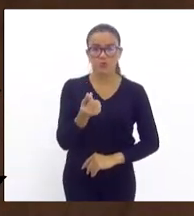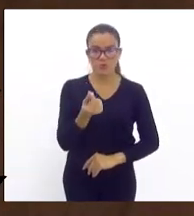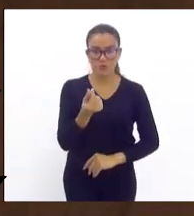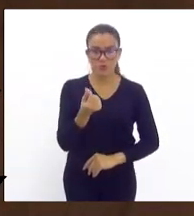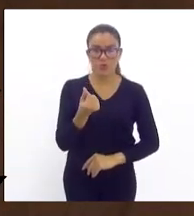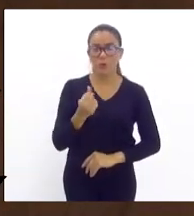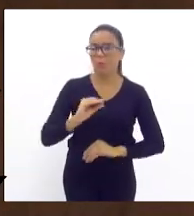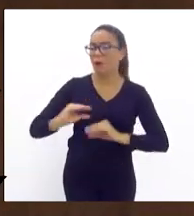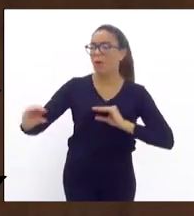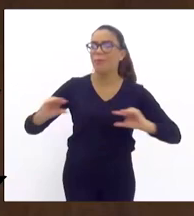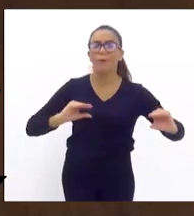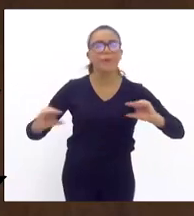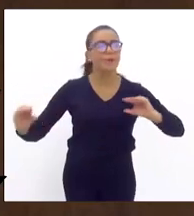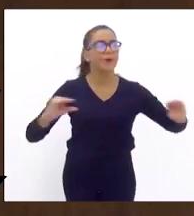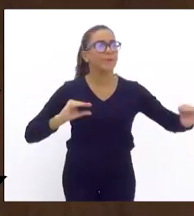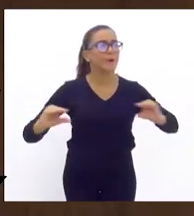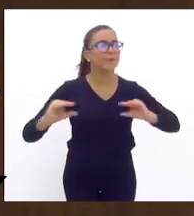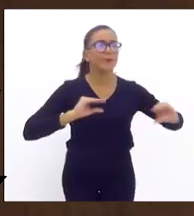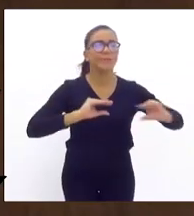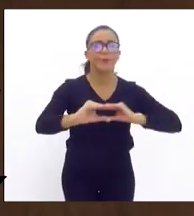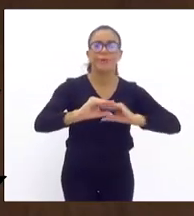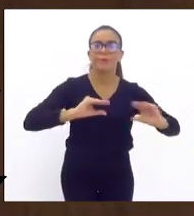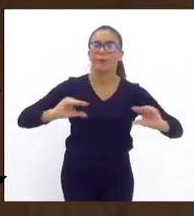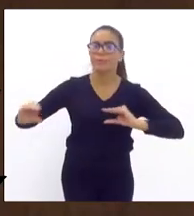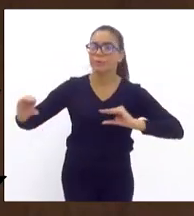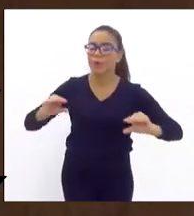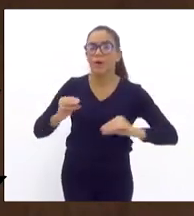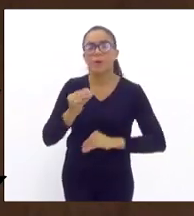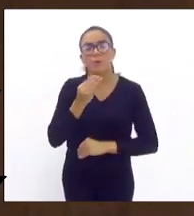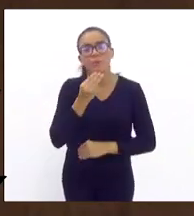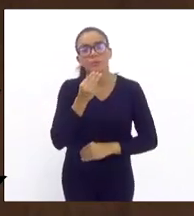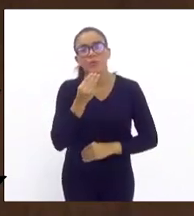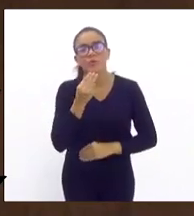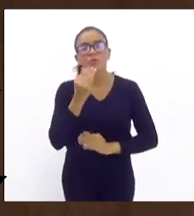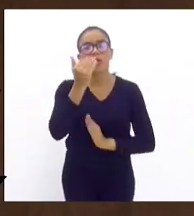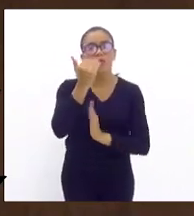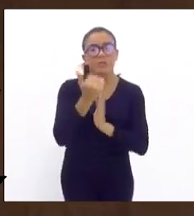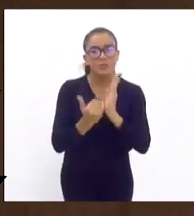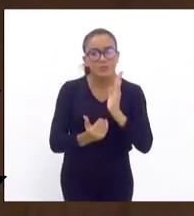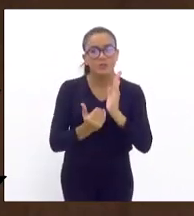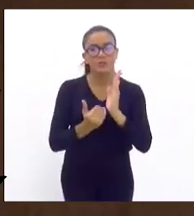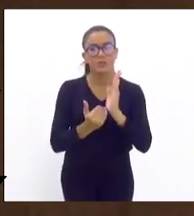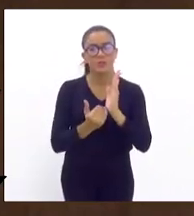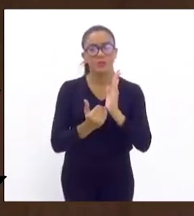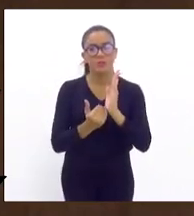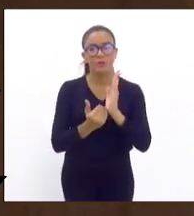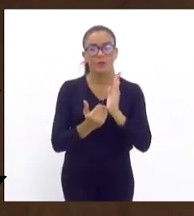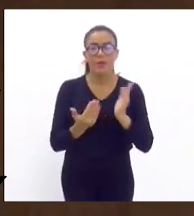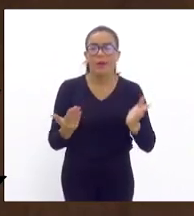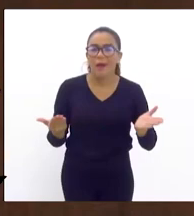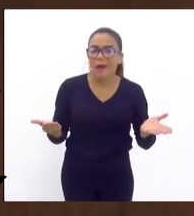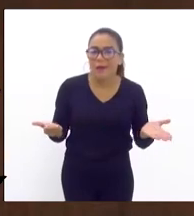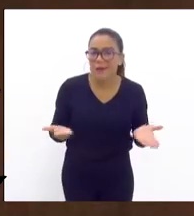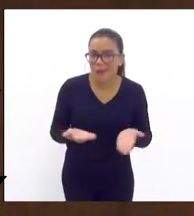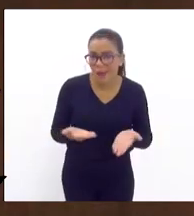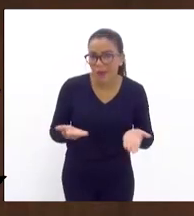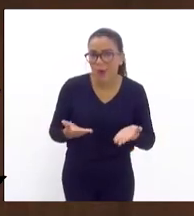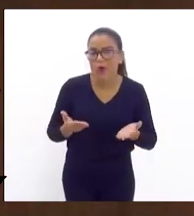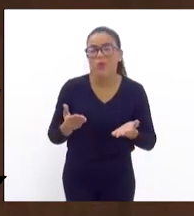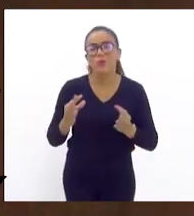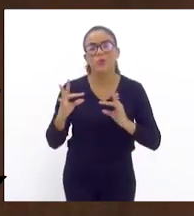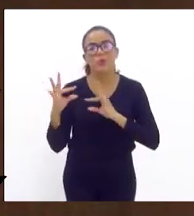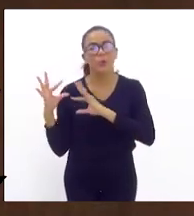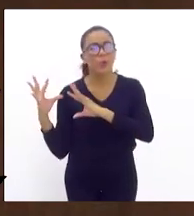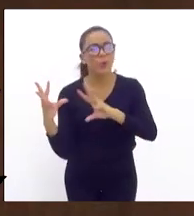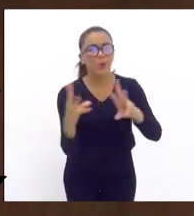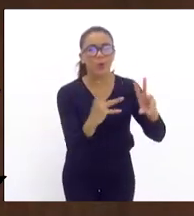monte de coisa, quando poderia ter sido dado como desconto, mas aí é que chegou a questão que está todo mundo